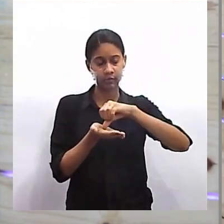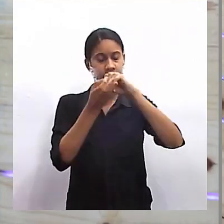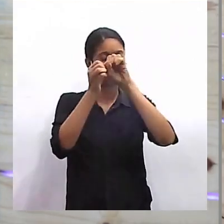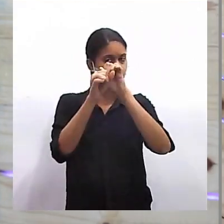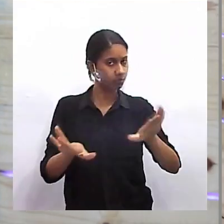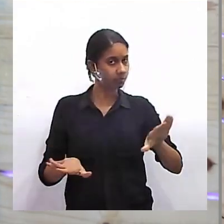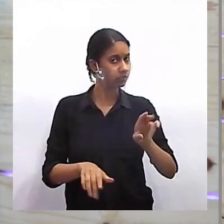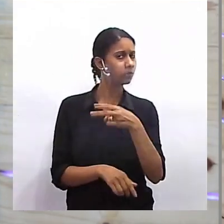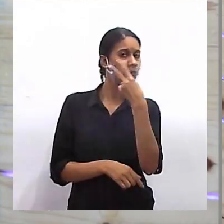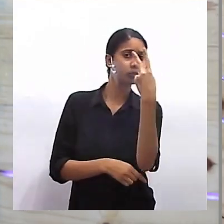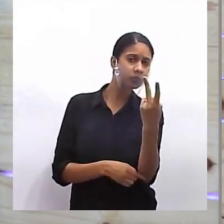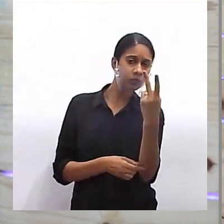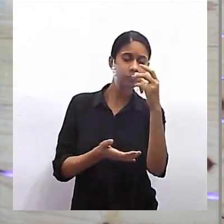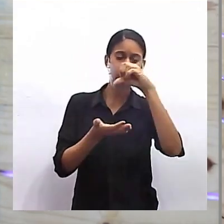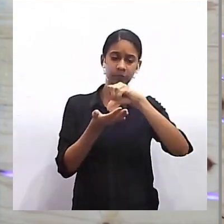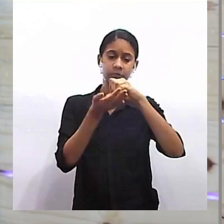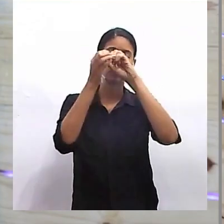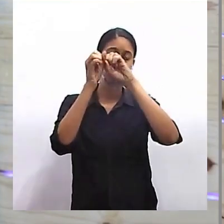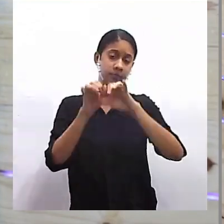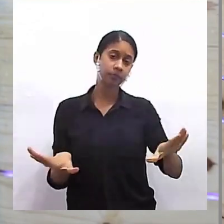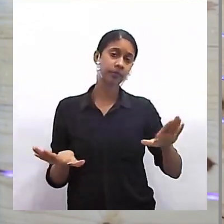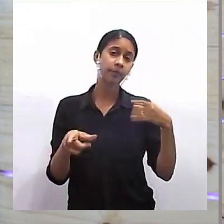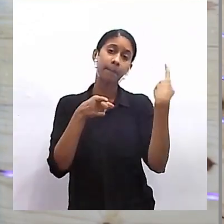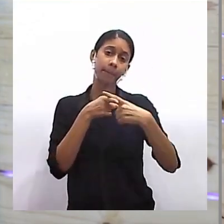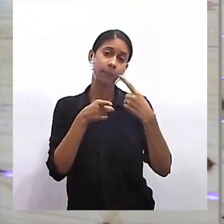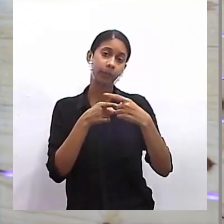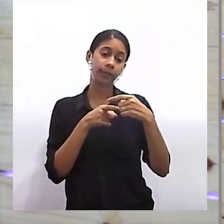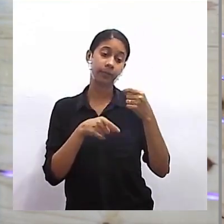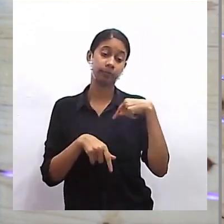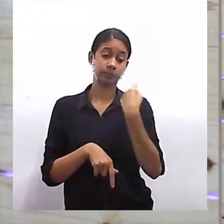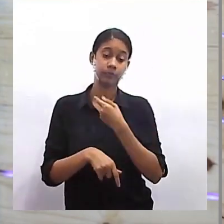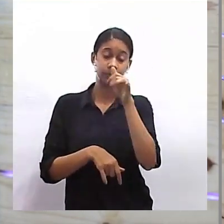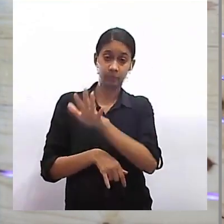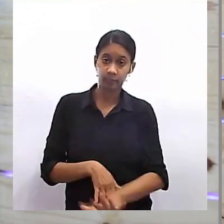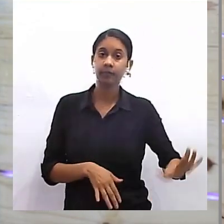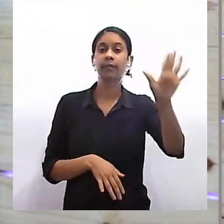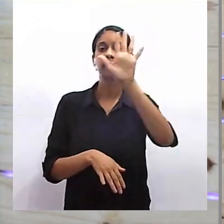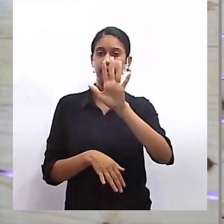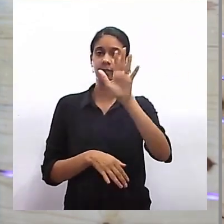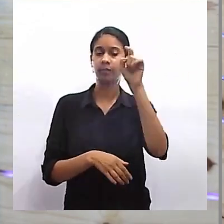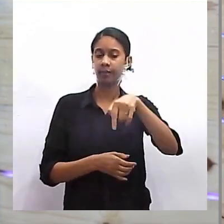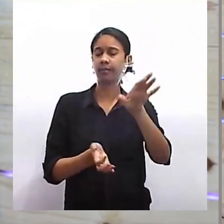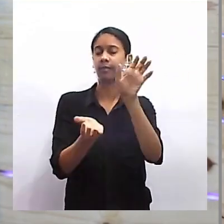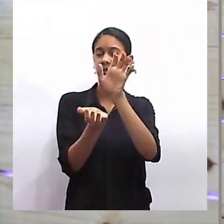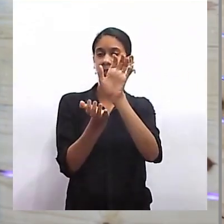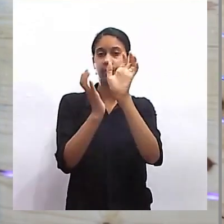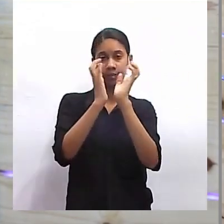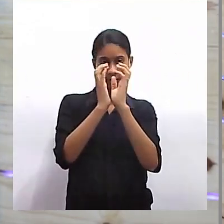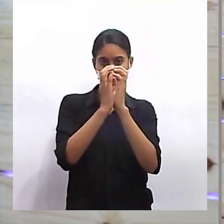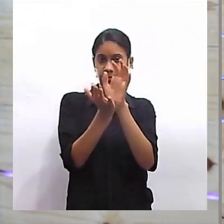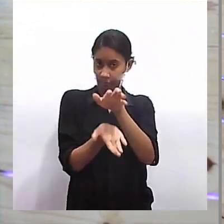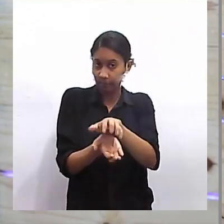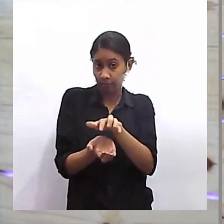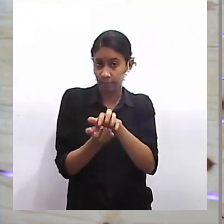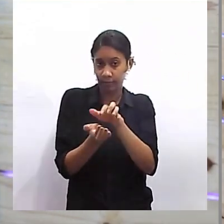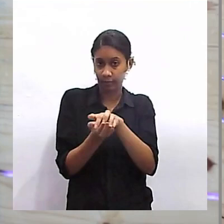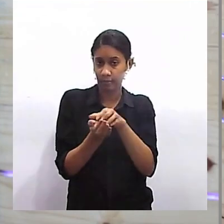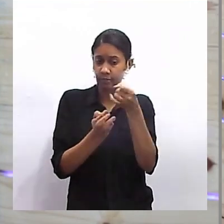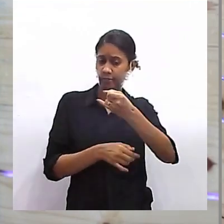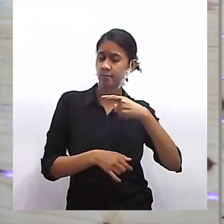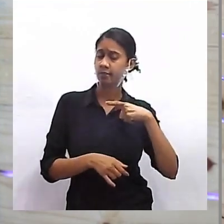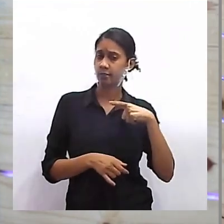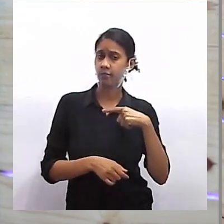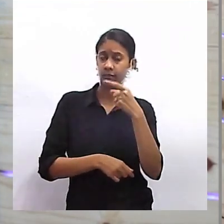quê? Aqui na nossa região, que atuamos aqui, Recife, Pernambuco, se eu tiver um